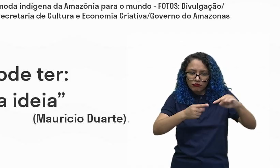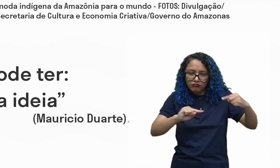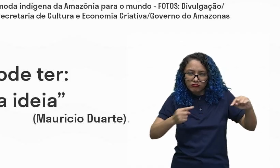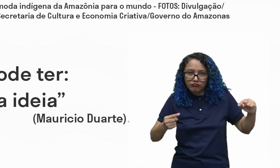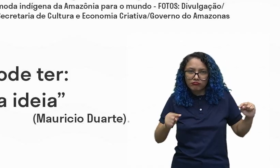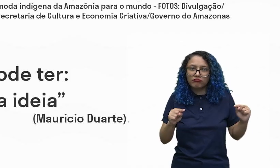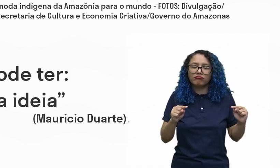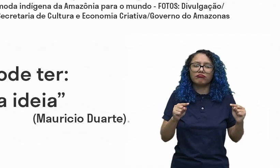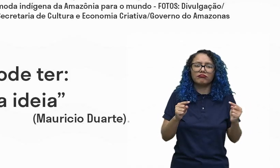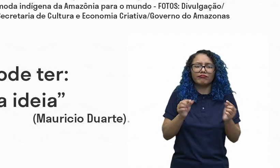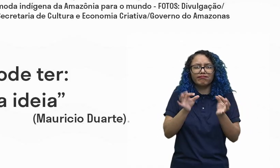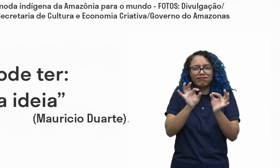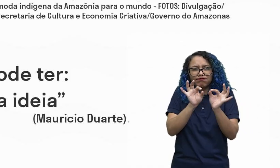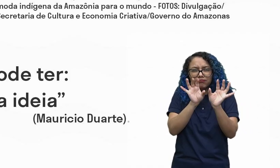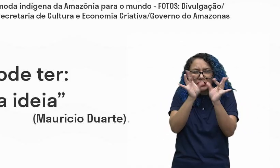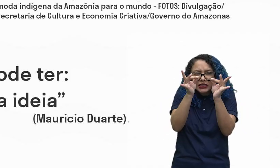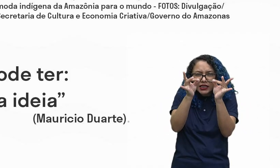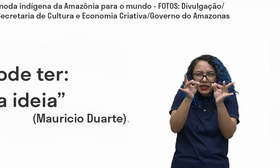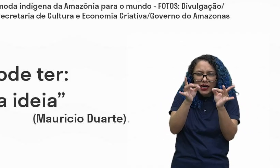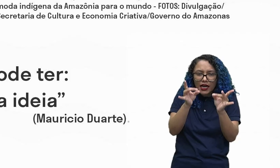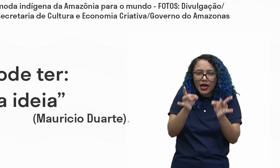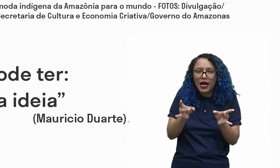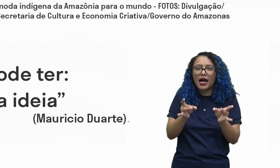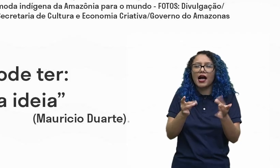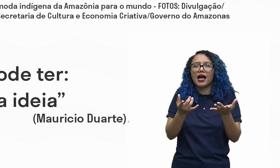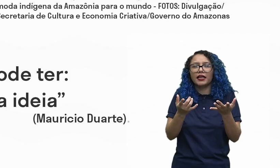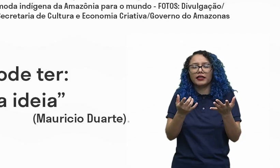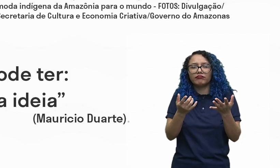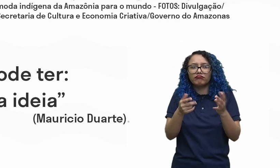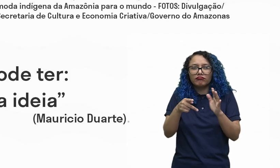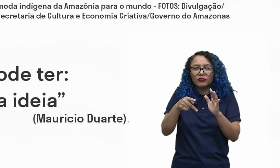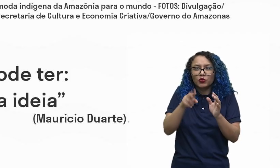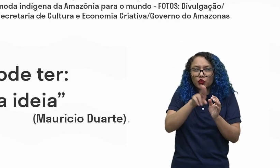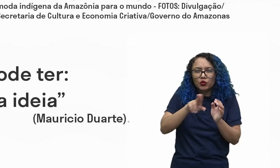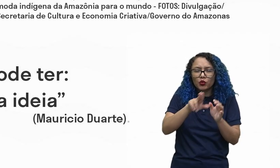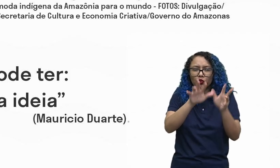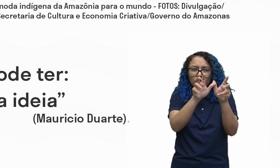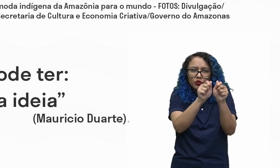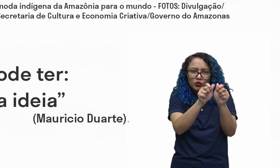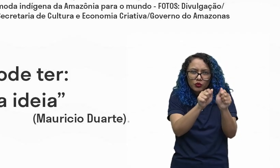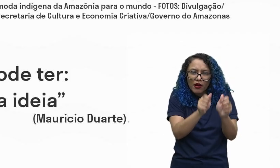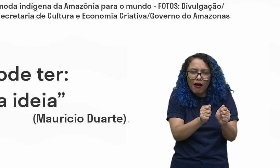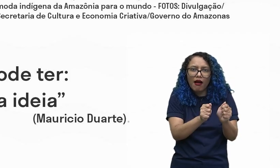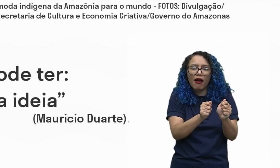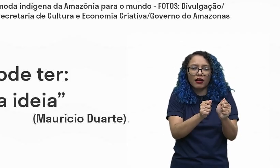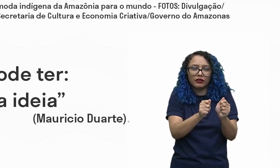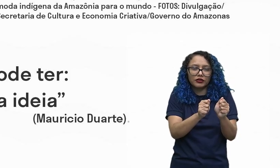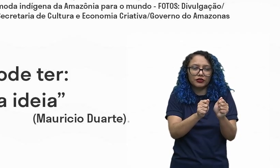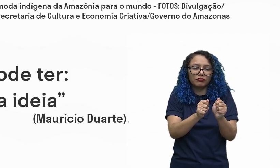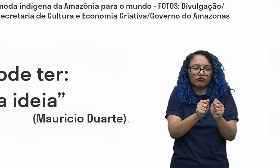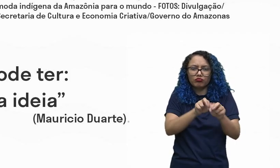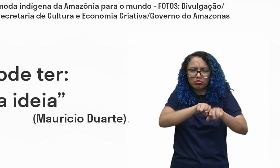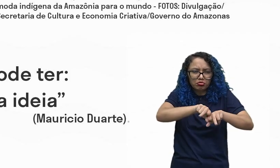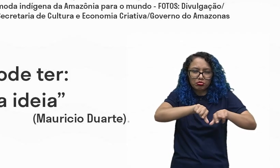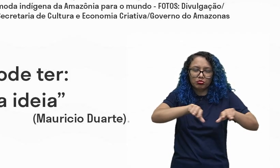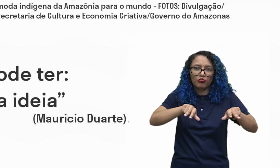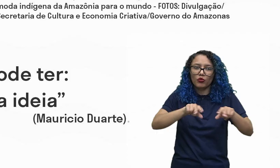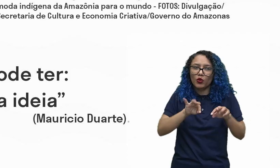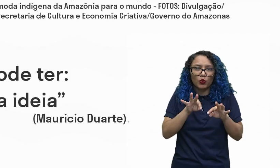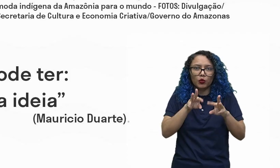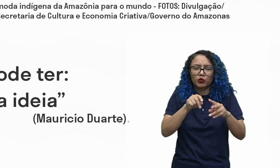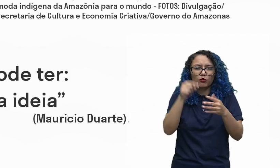perceber os trançados, a construção, o refinamento da palha, refinamento do capim de